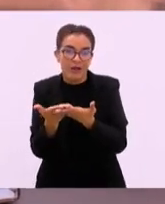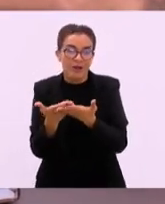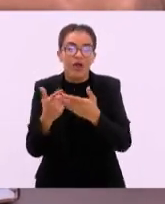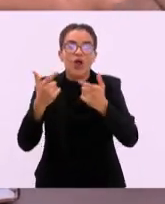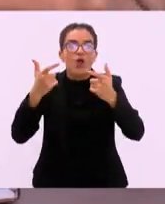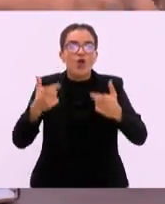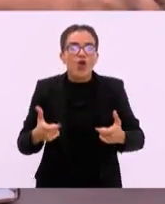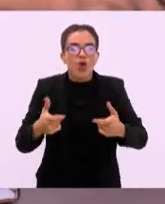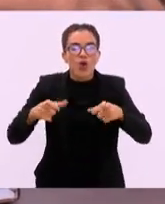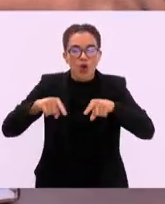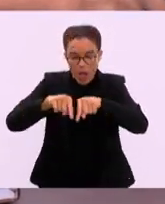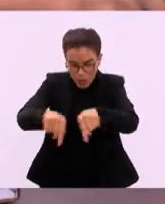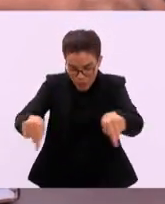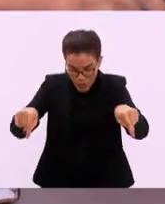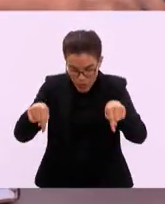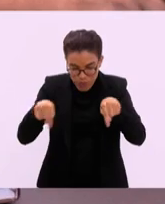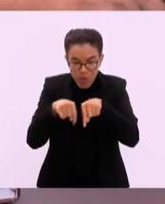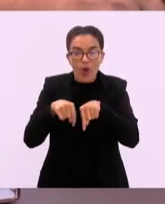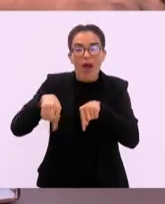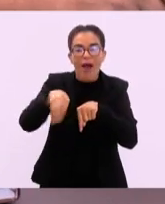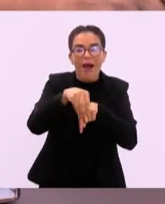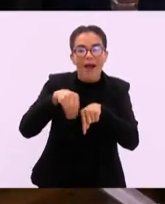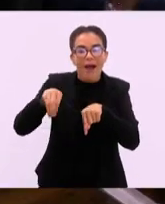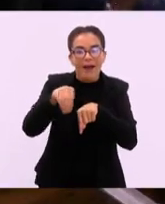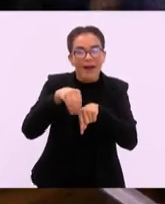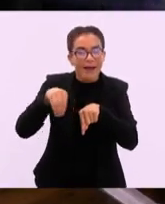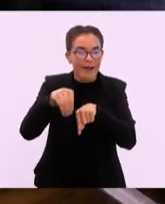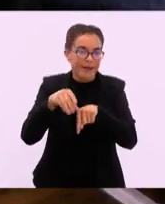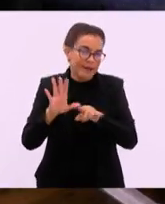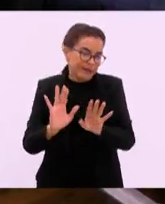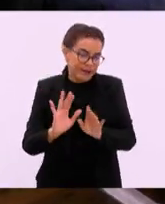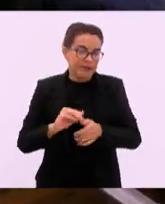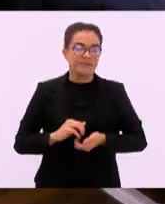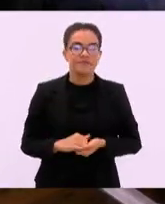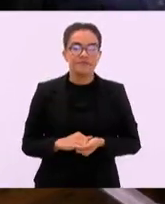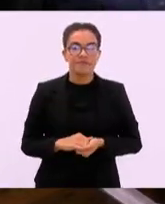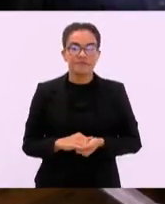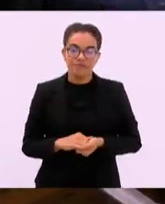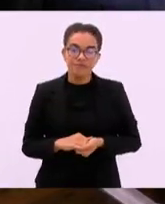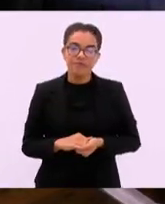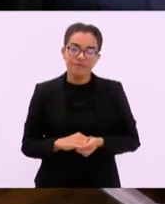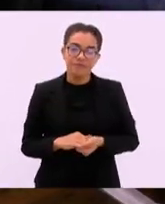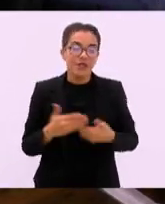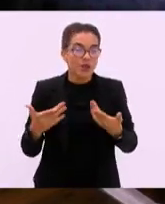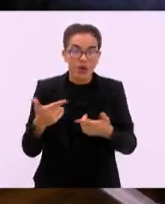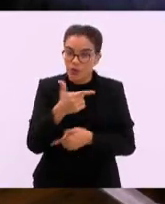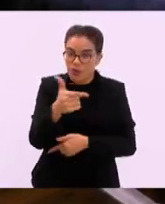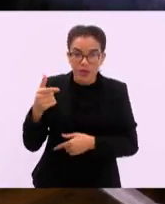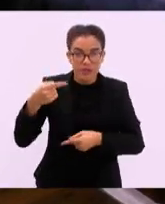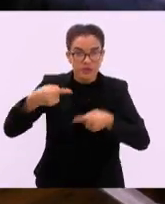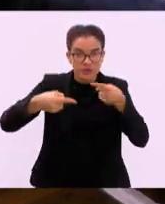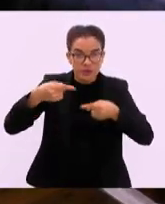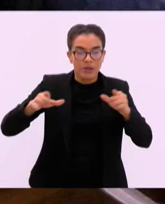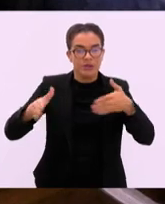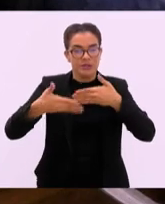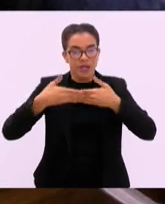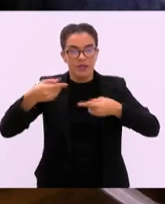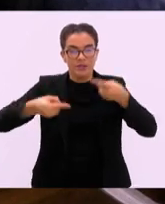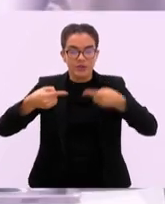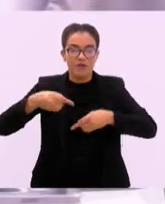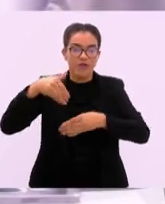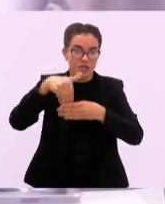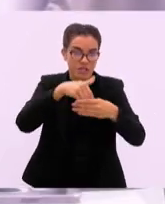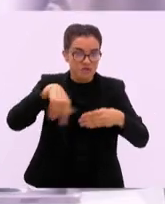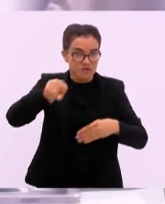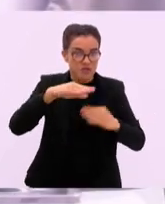caixas de areia das praças. Caixa de areia, qualquer coisa. Perfeito. Bem, então, não havendo quem queira discutir, encerrada a discussão e votação, os